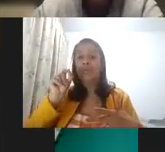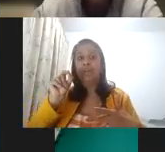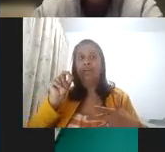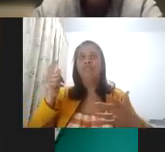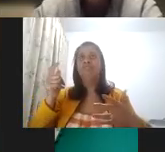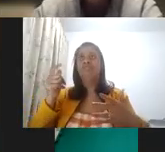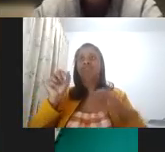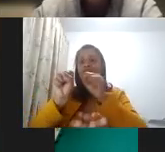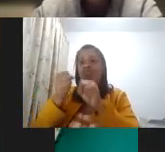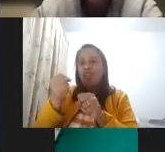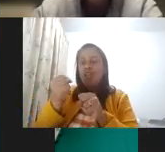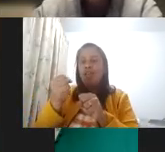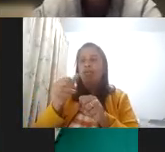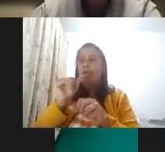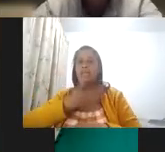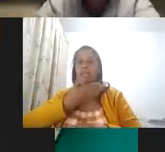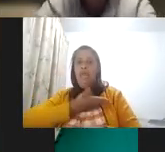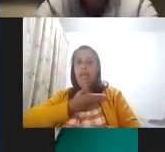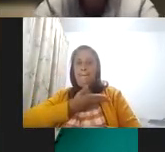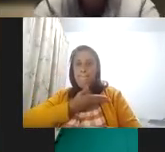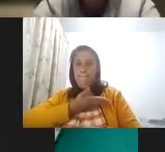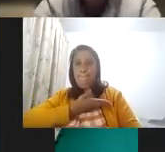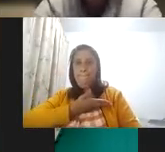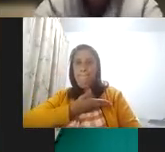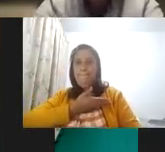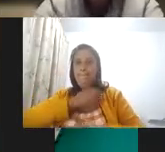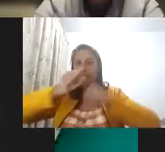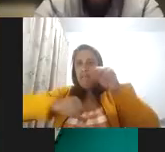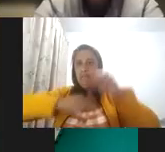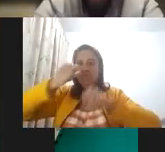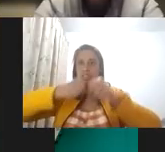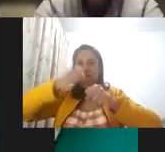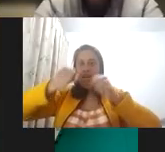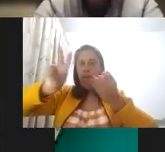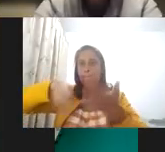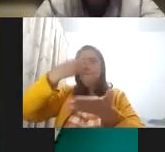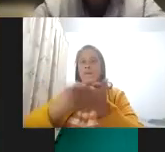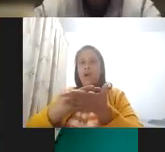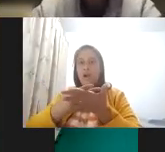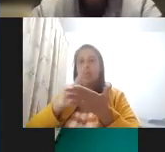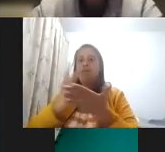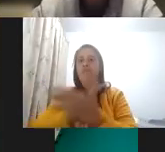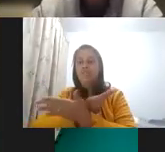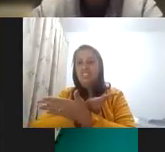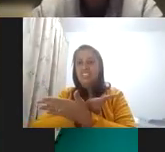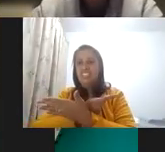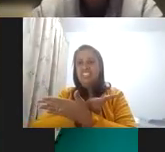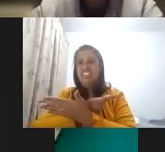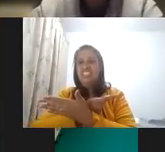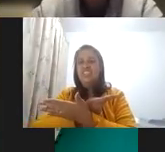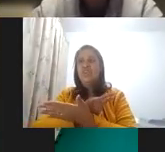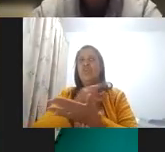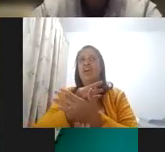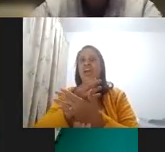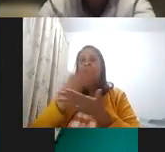e ficou por um período com a lesão na medula, ela ficou com a tetraplegia, ela perdeu o movimento das pernas